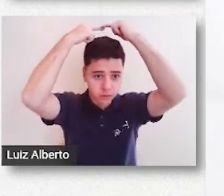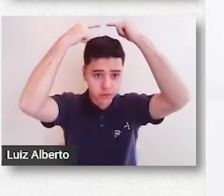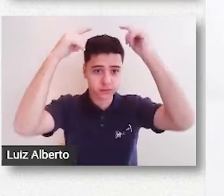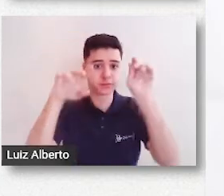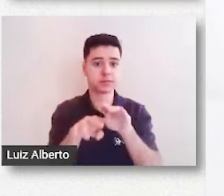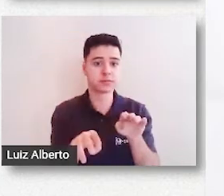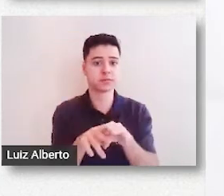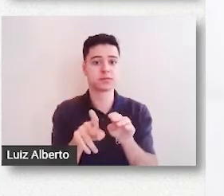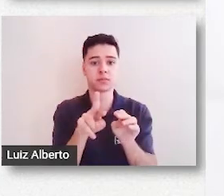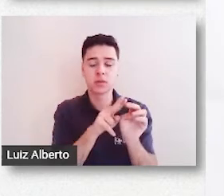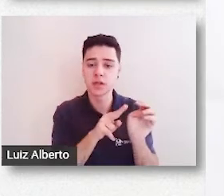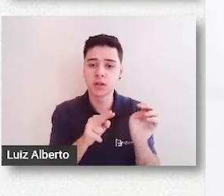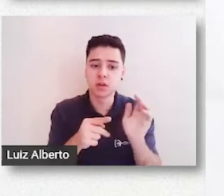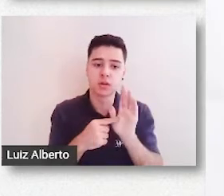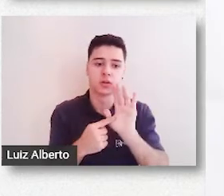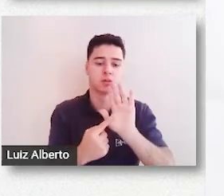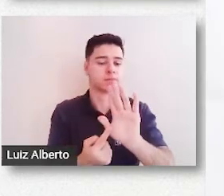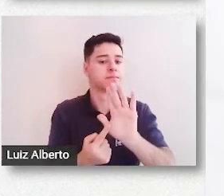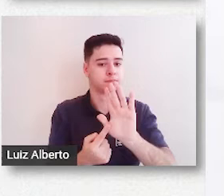como o resplendor,